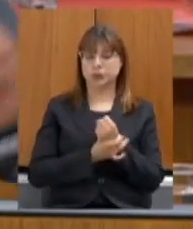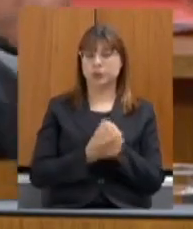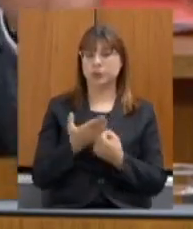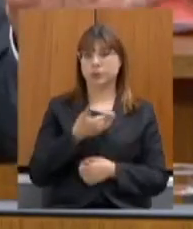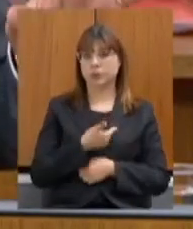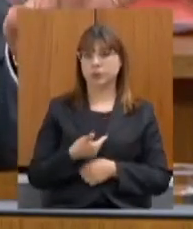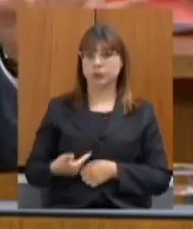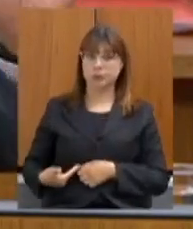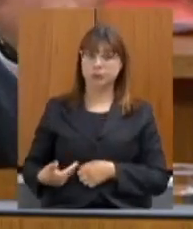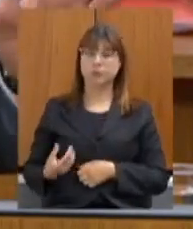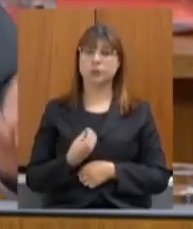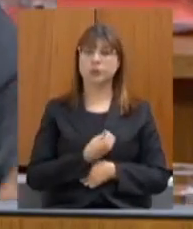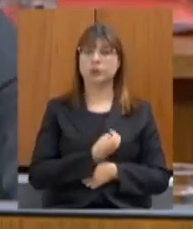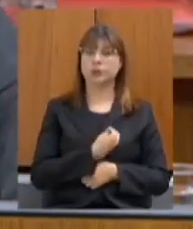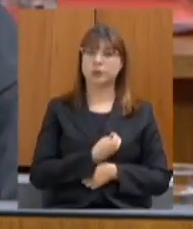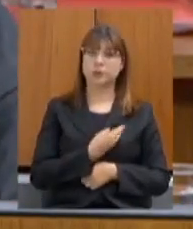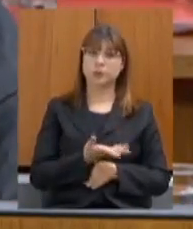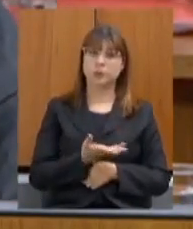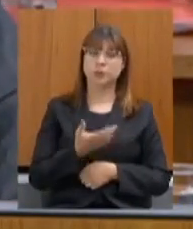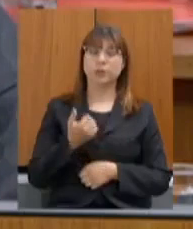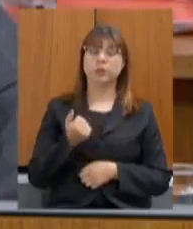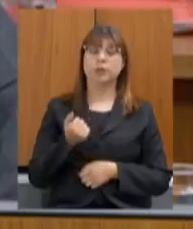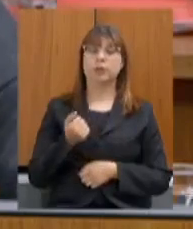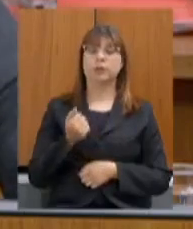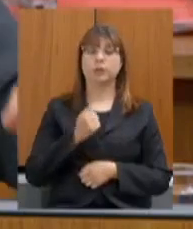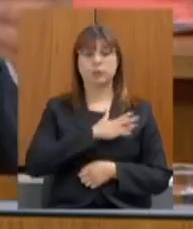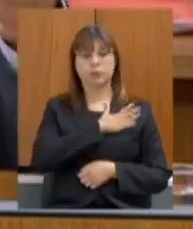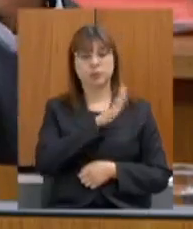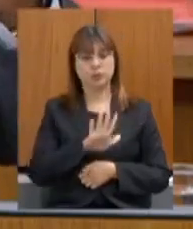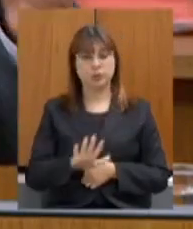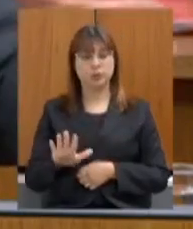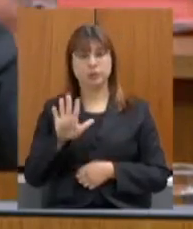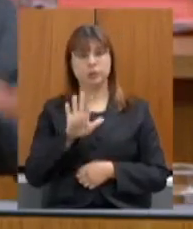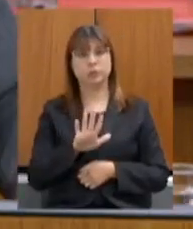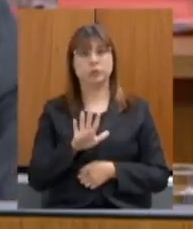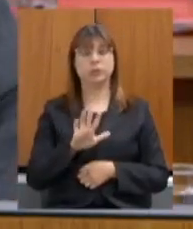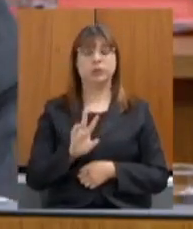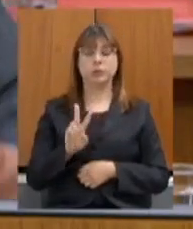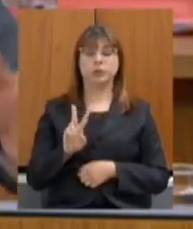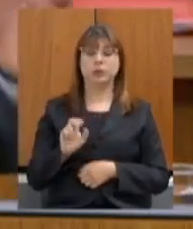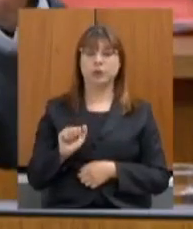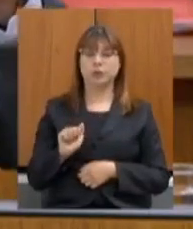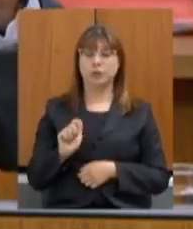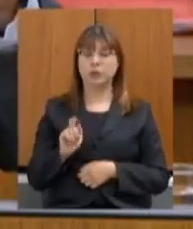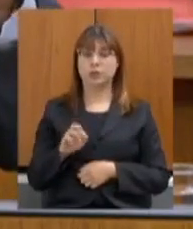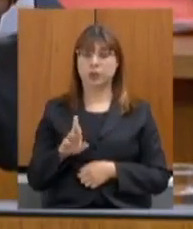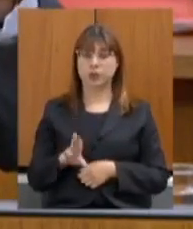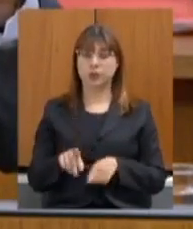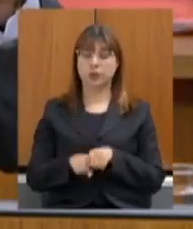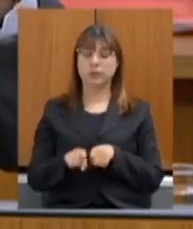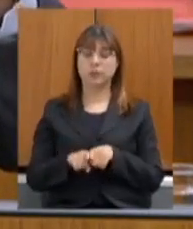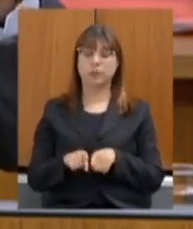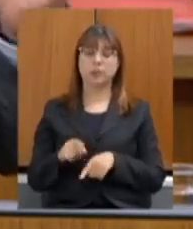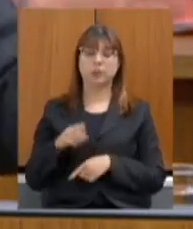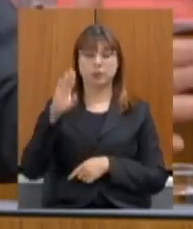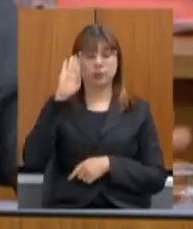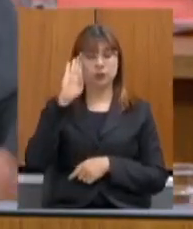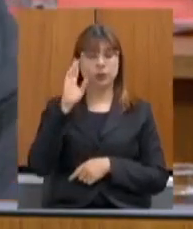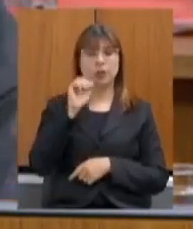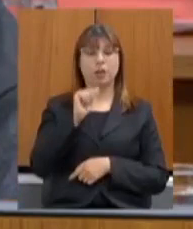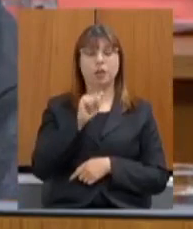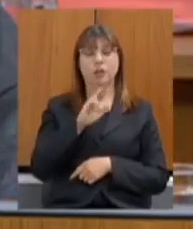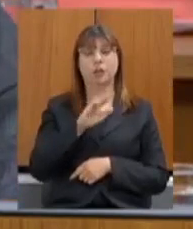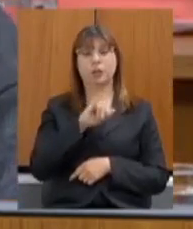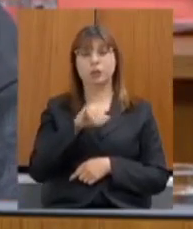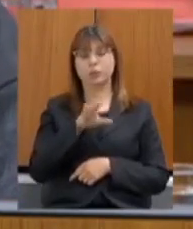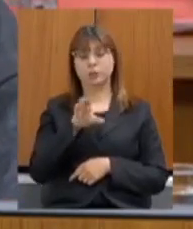Tivemos a presença de ouvir o nosso comandante-geral, o nosso doutor Wagner, tivemos coronel, inclusive, o general Araújo, que